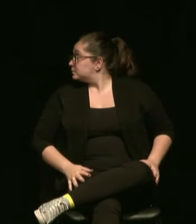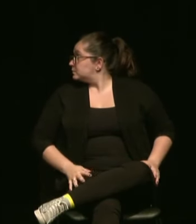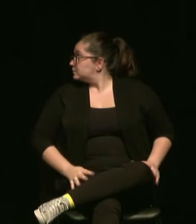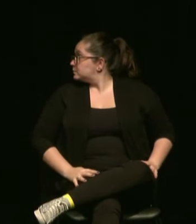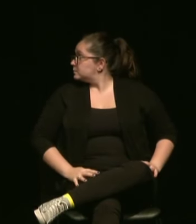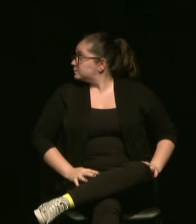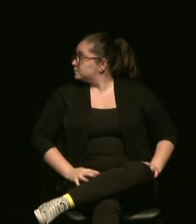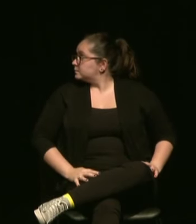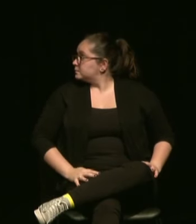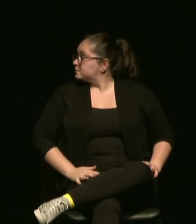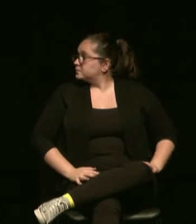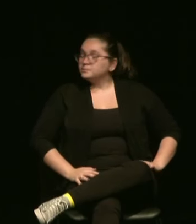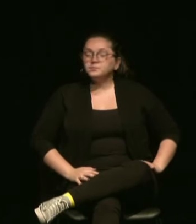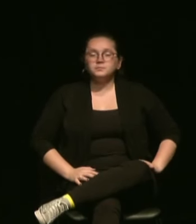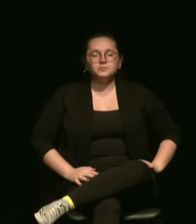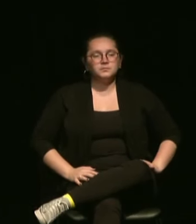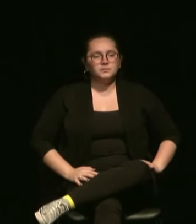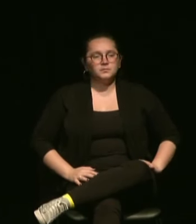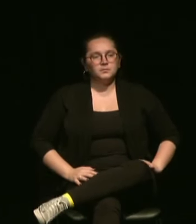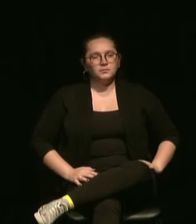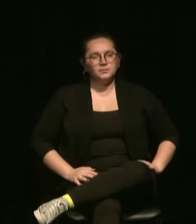Tempo que vocês quiserem. Eu não...